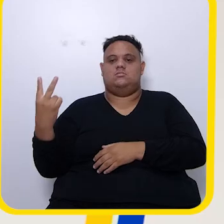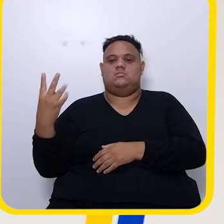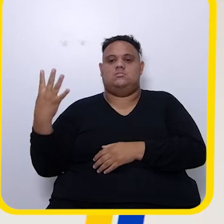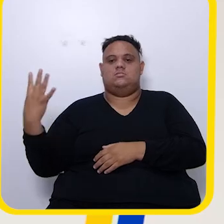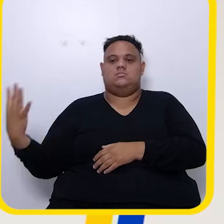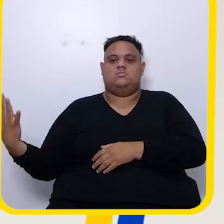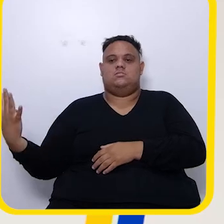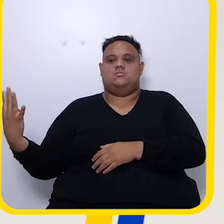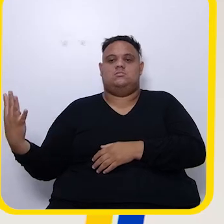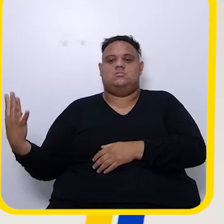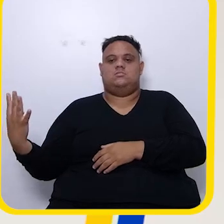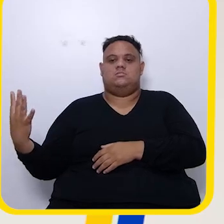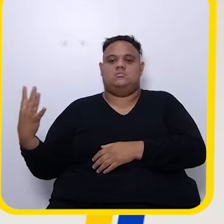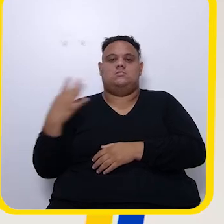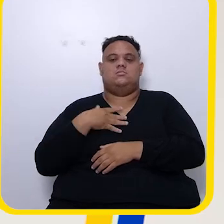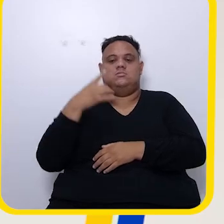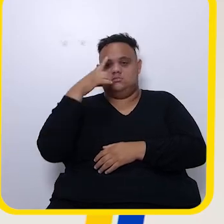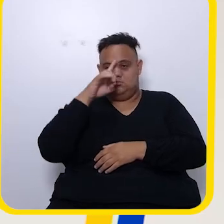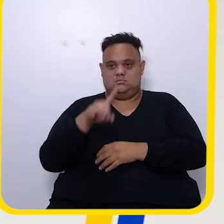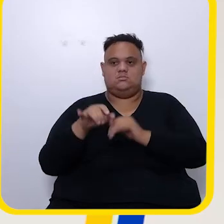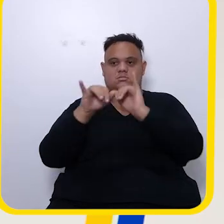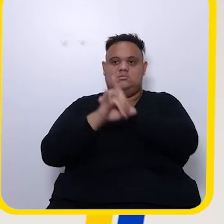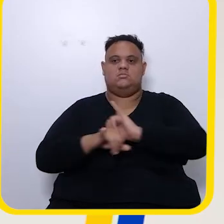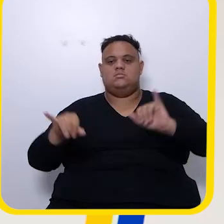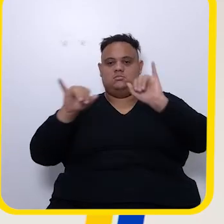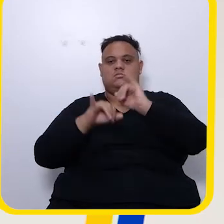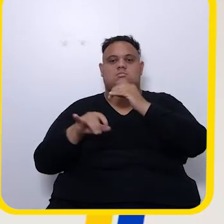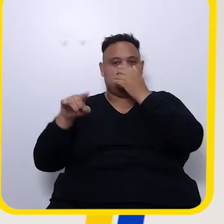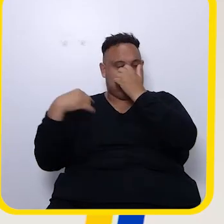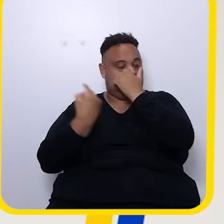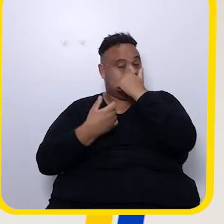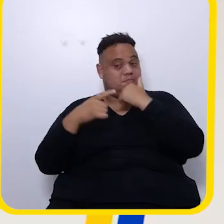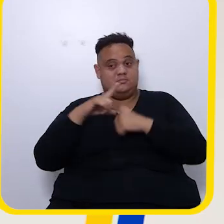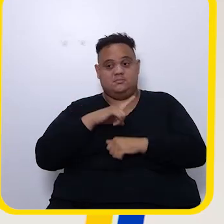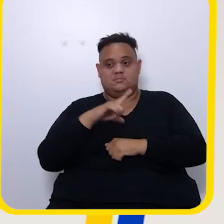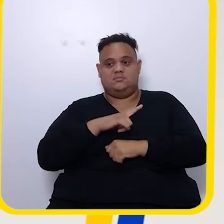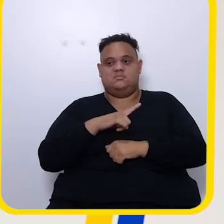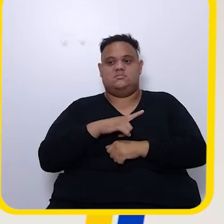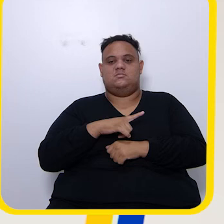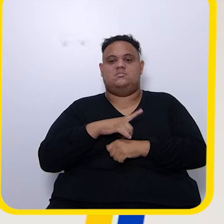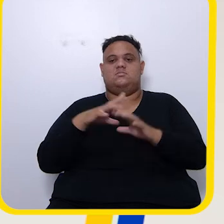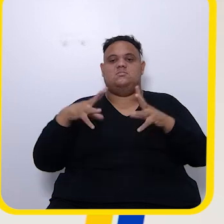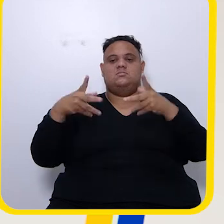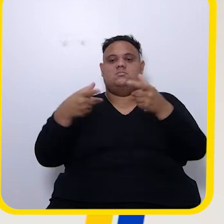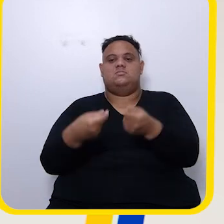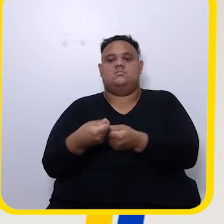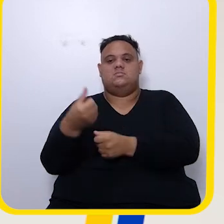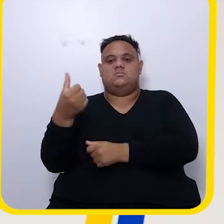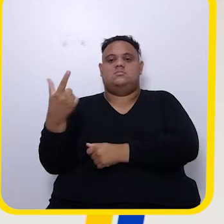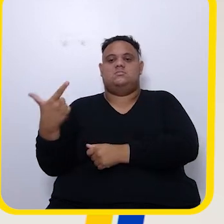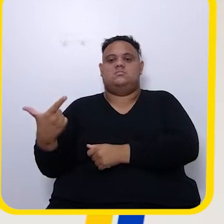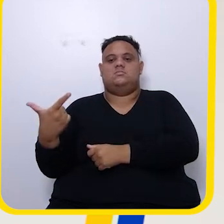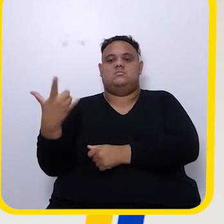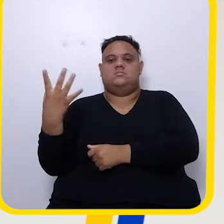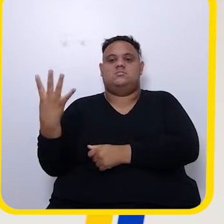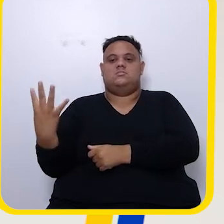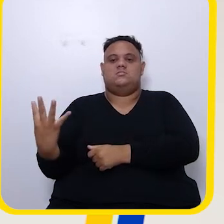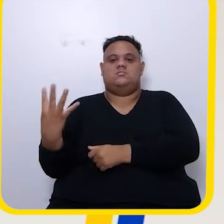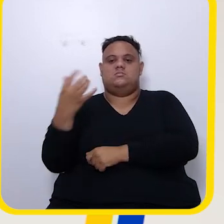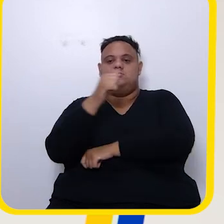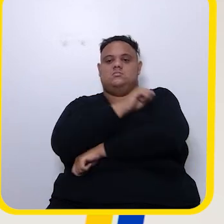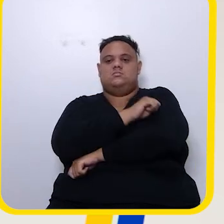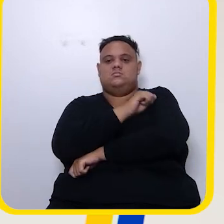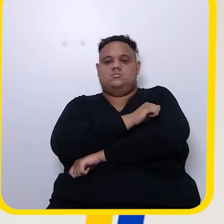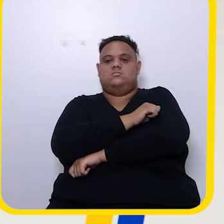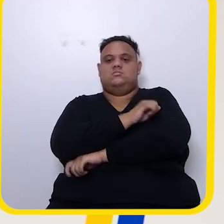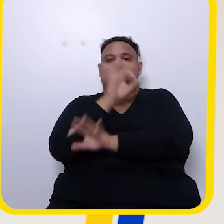que ficaram doentes. Então, no dia da distribuição, nós tivemos aí um total de 24